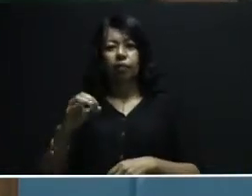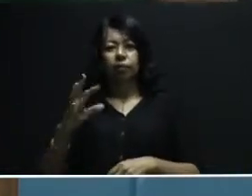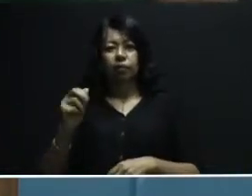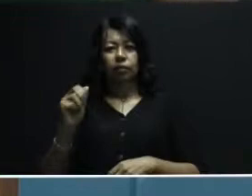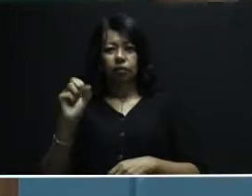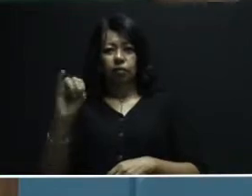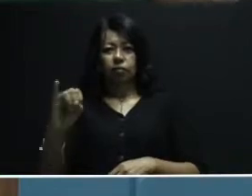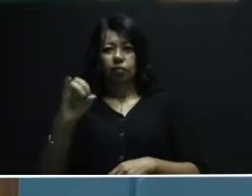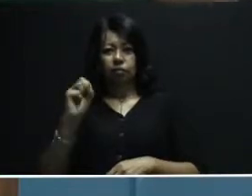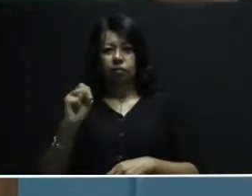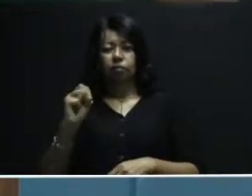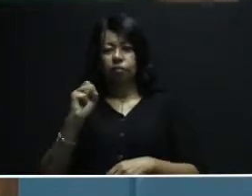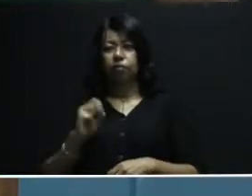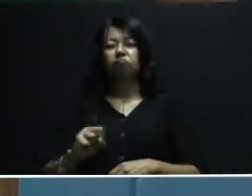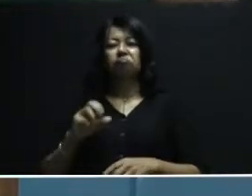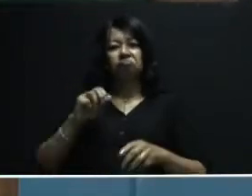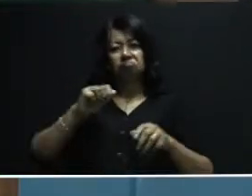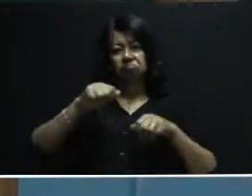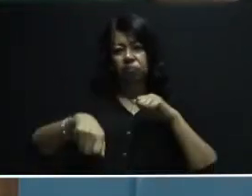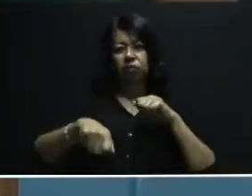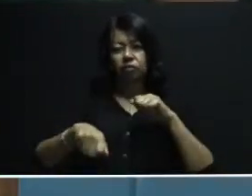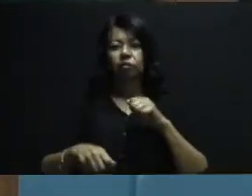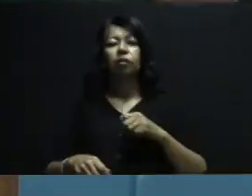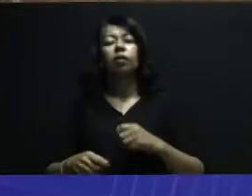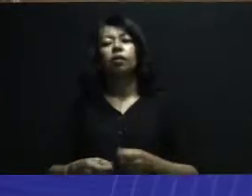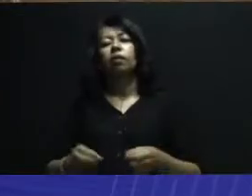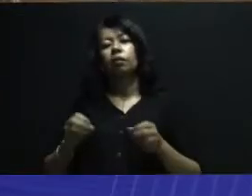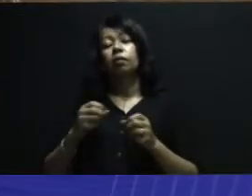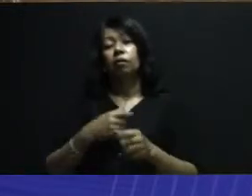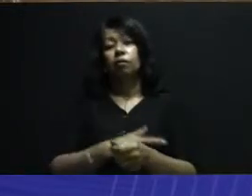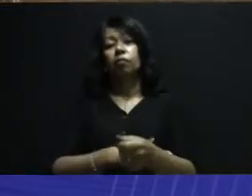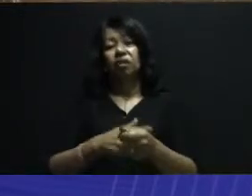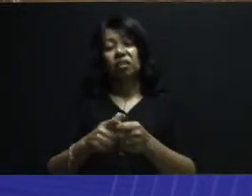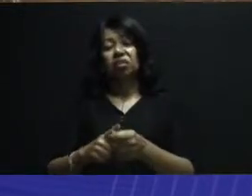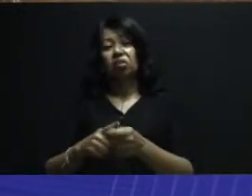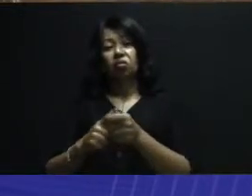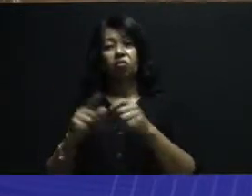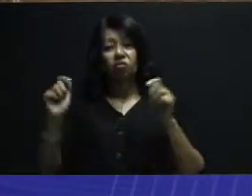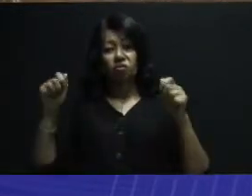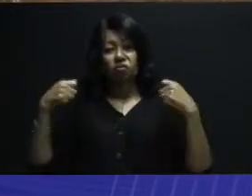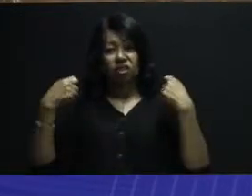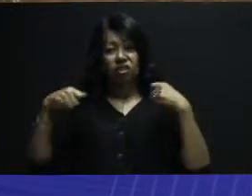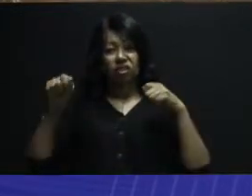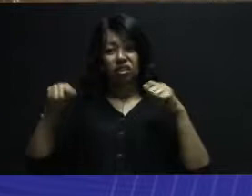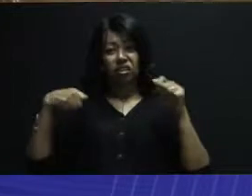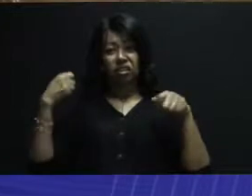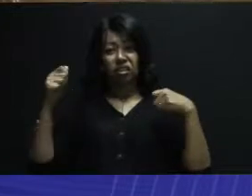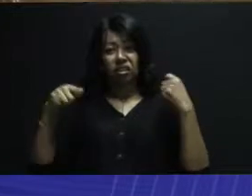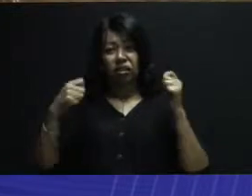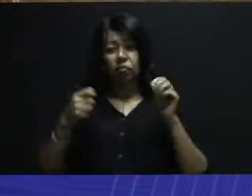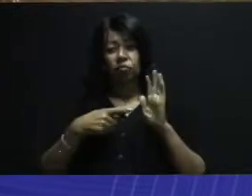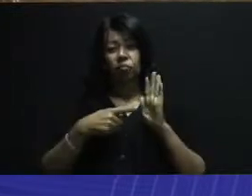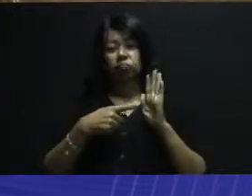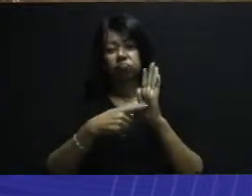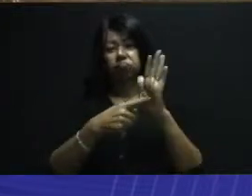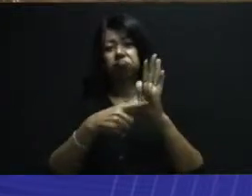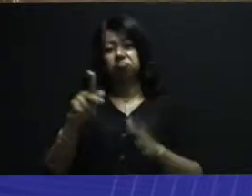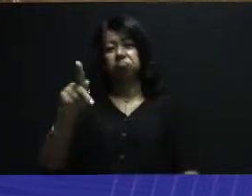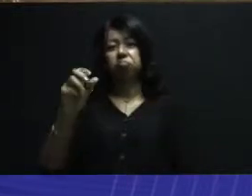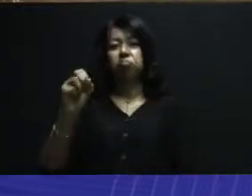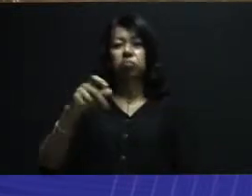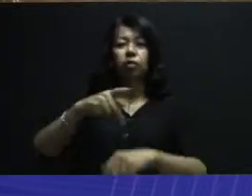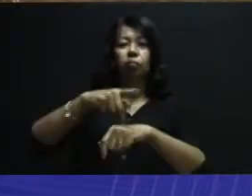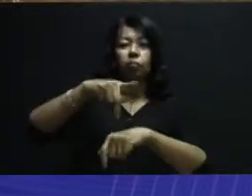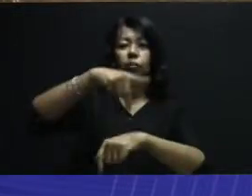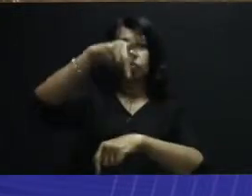8º Dan. É formado em Educação Física e pós-graduado em Fisiologia pela Faculdade de Educação